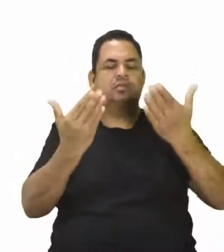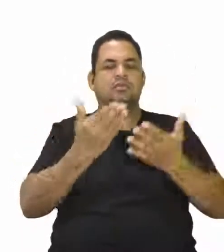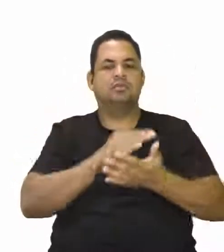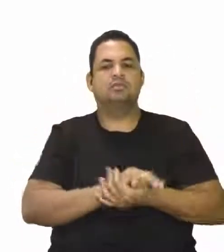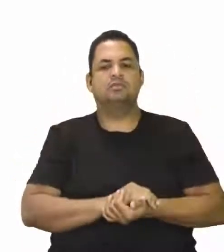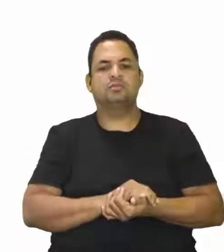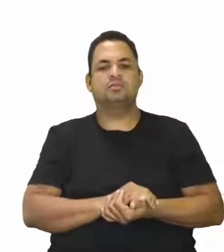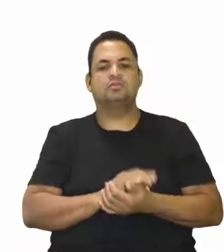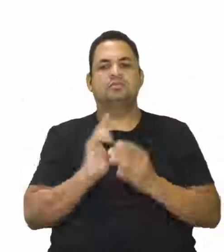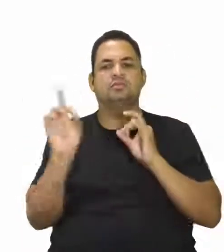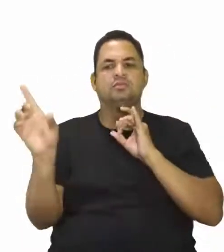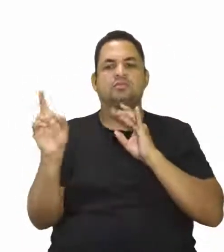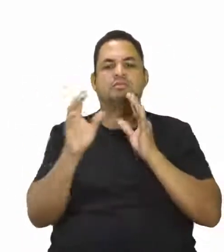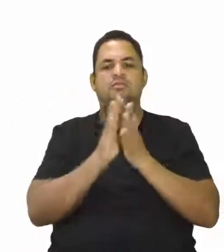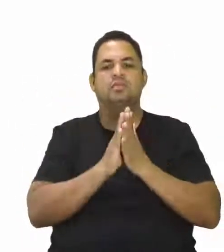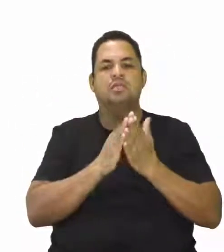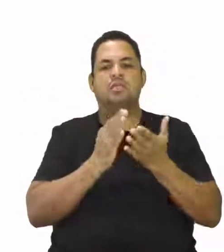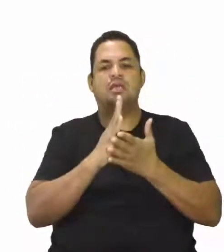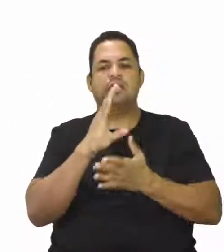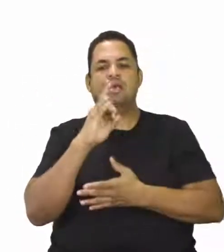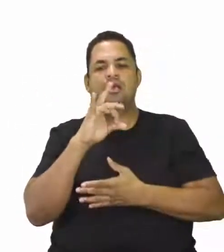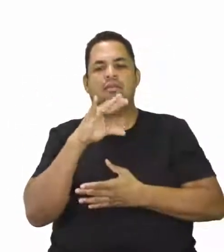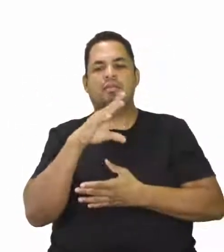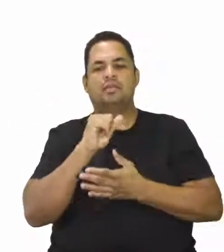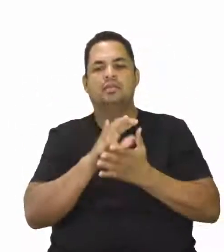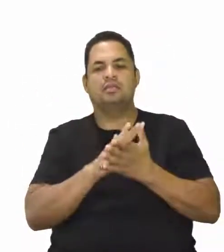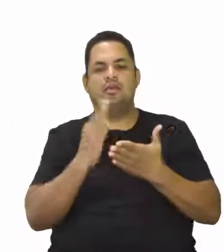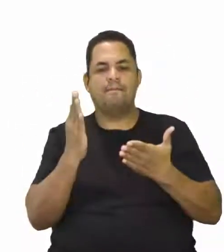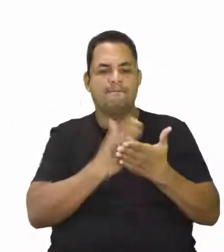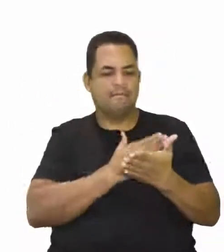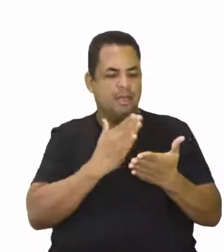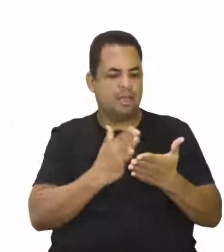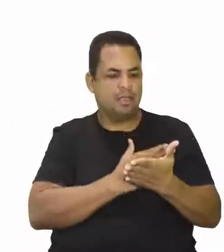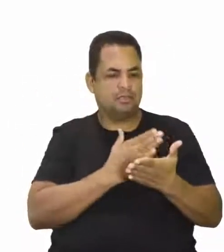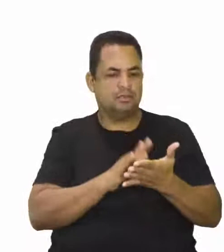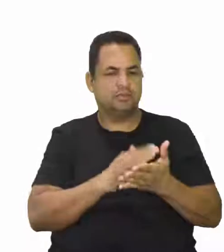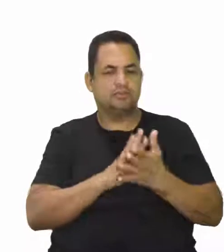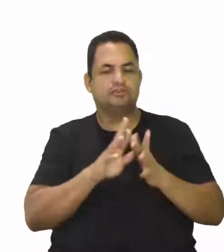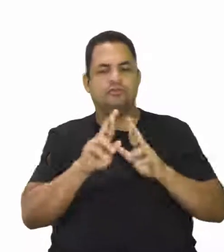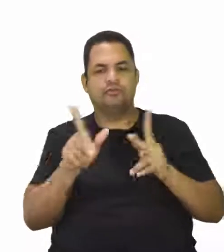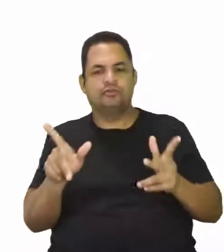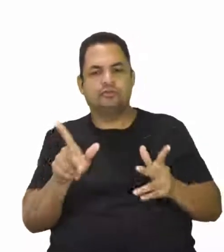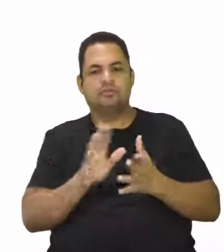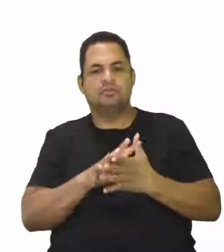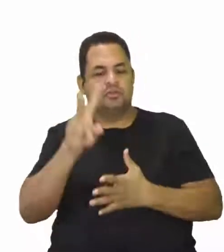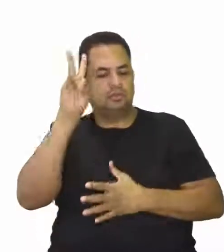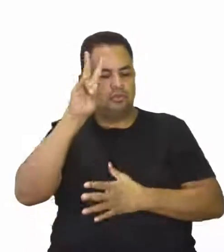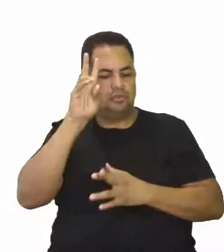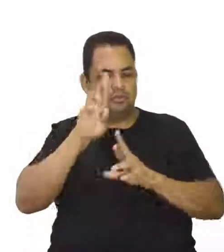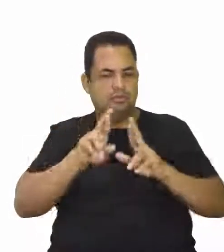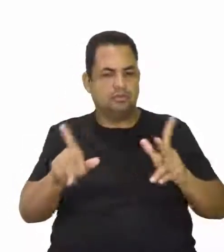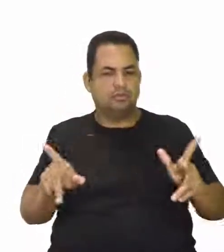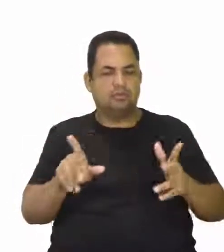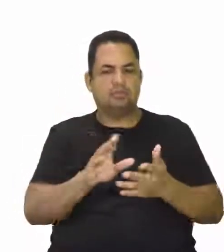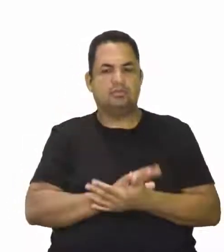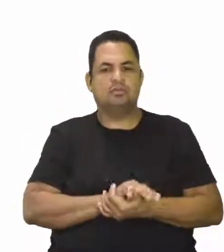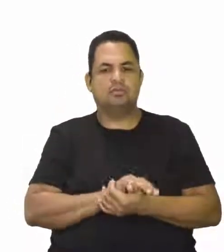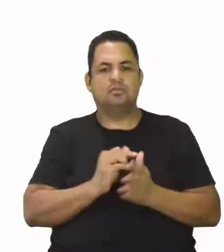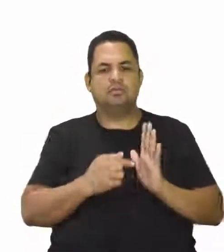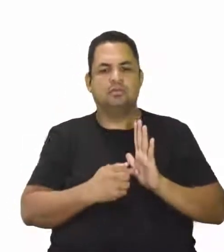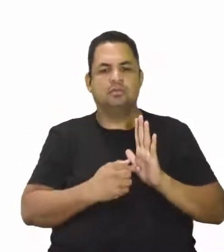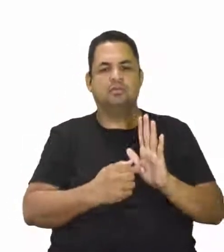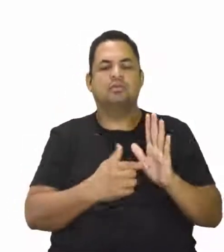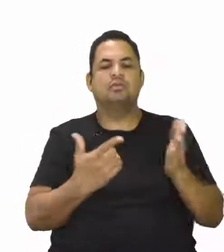né? Então, cada capítulo, cada página é uma coisa diferente, é uma história diferente e que vai